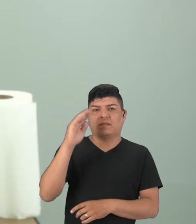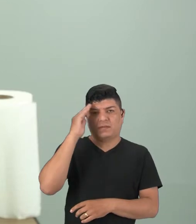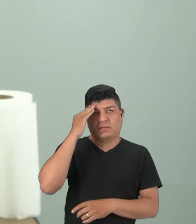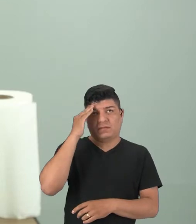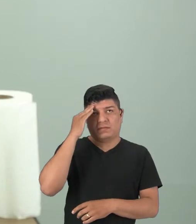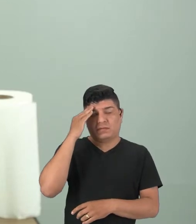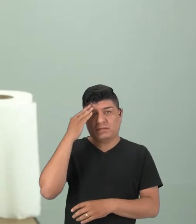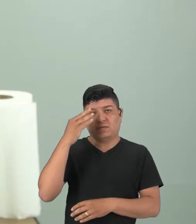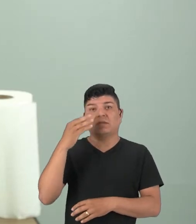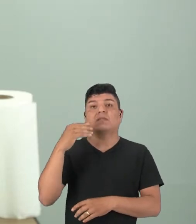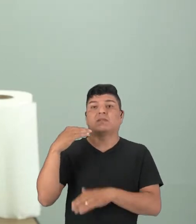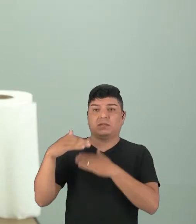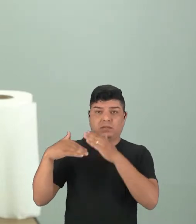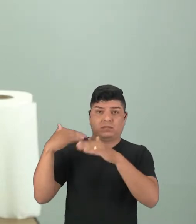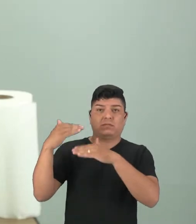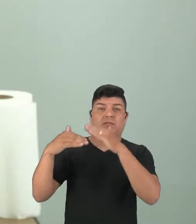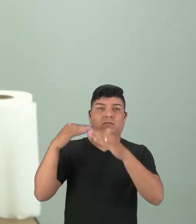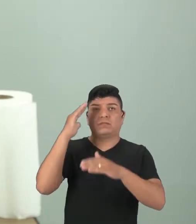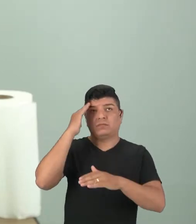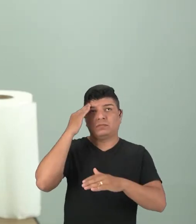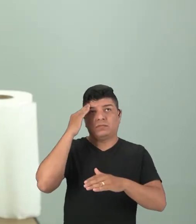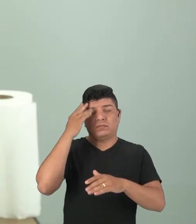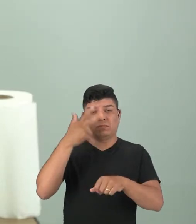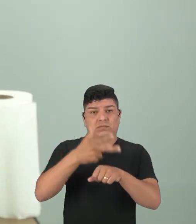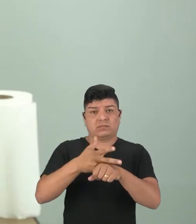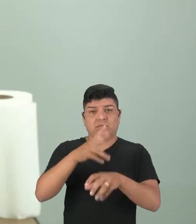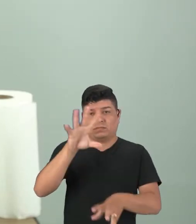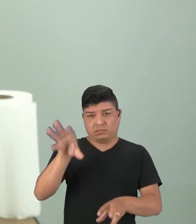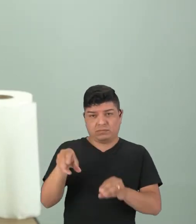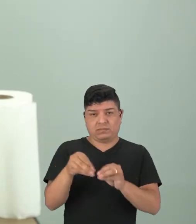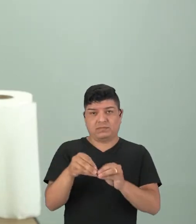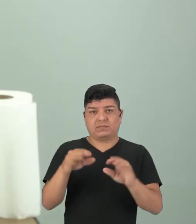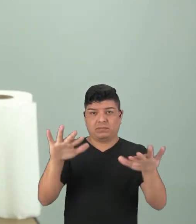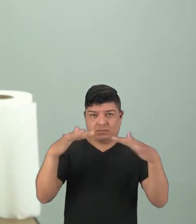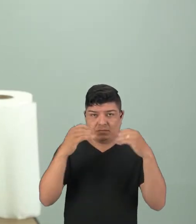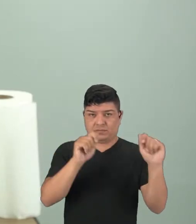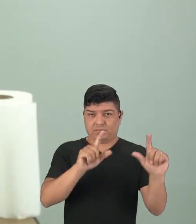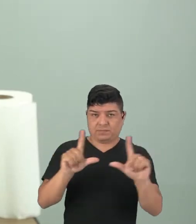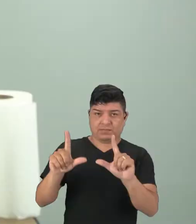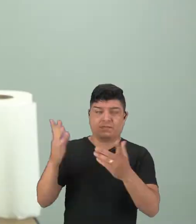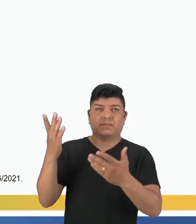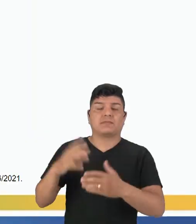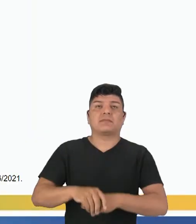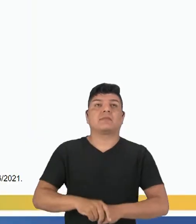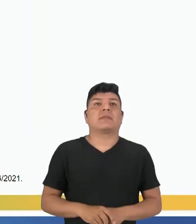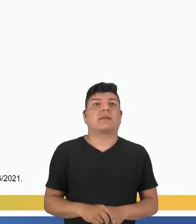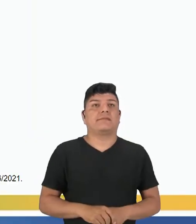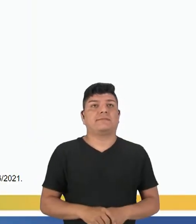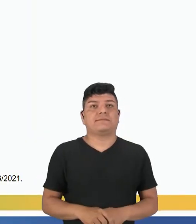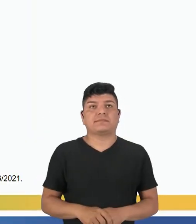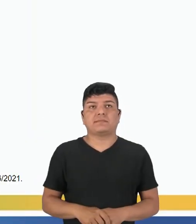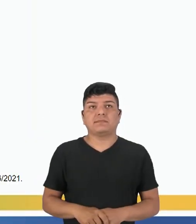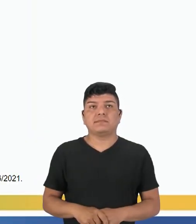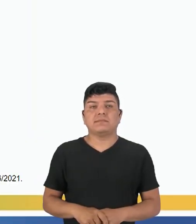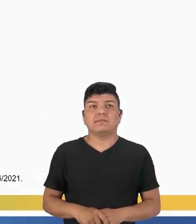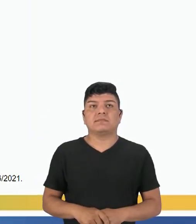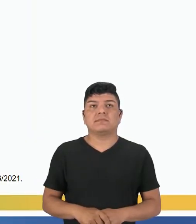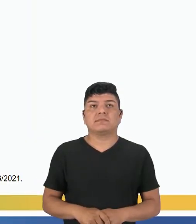pouquinho esse processo aí, para a gente compreender isso. É num vídeo curtinho, acompanha comigo aí na tela. Vamos lá.